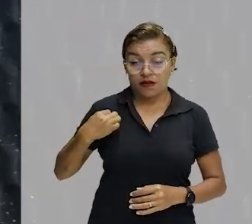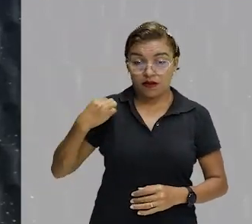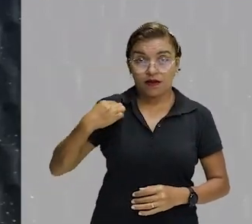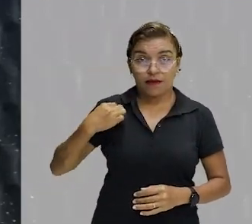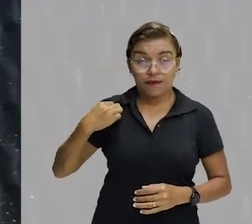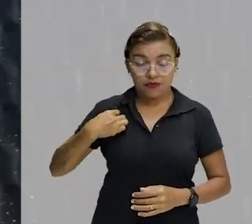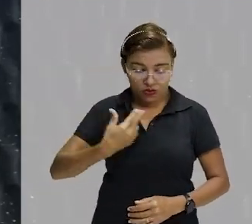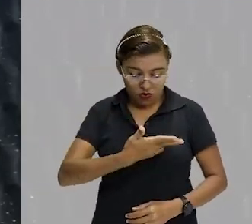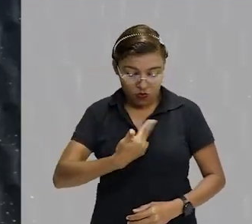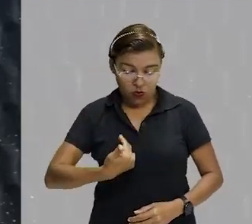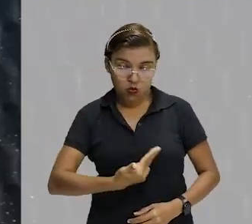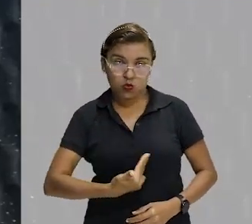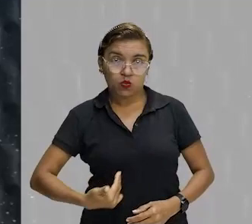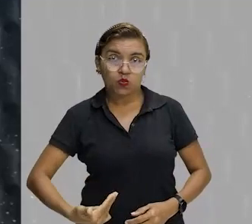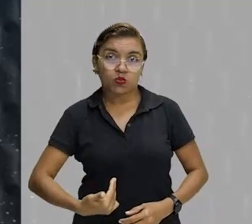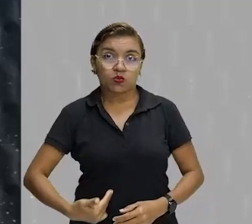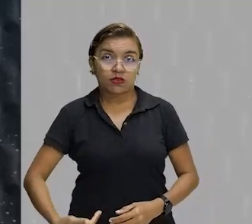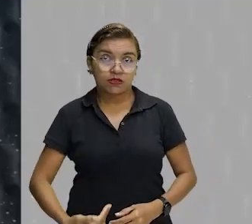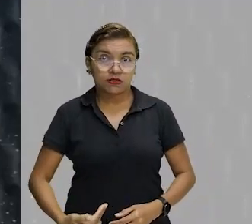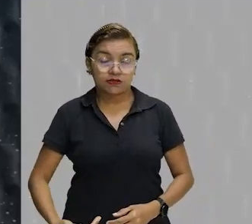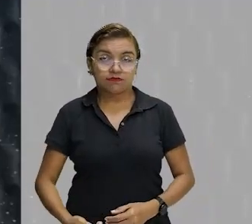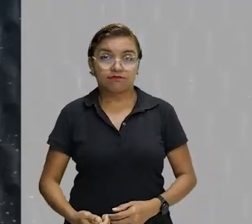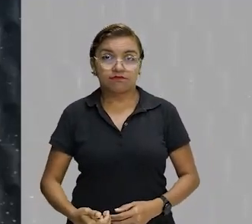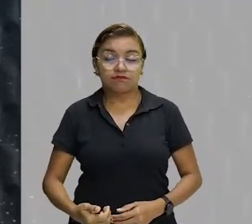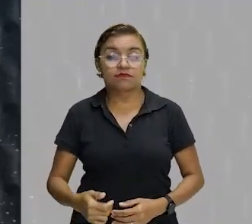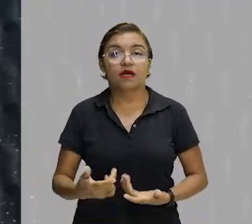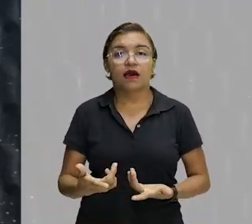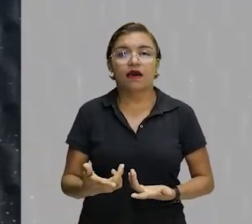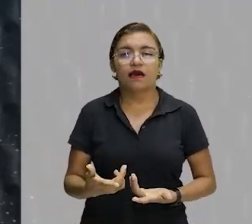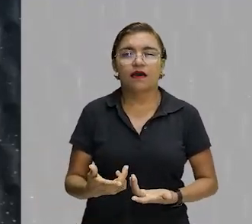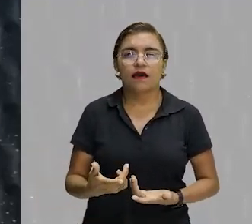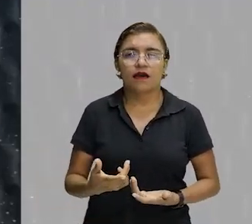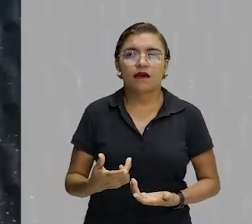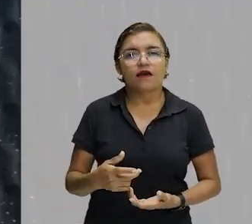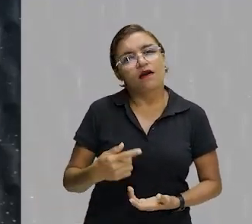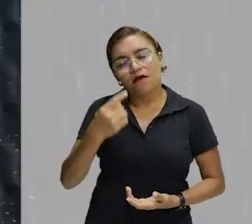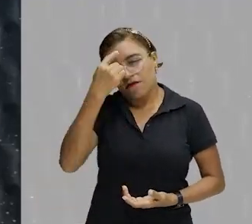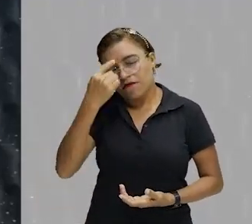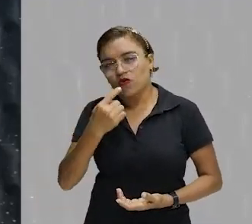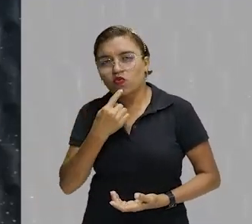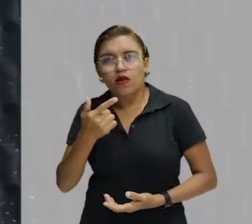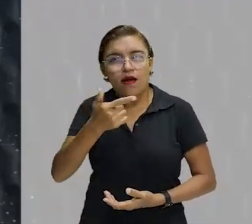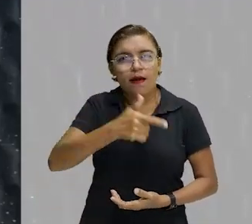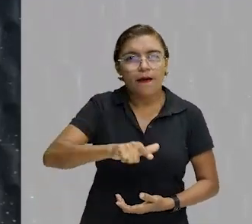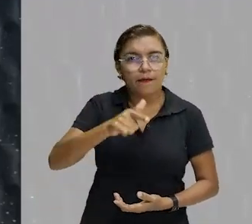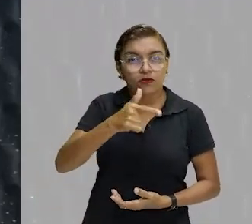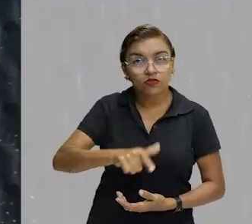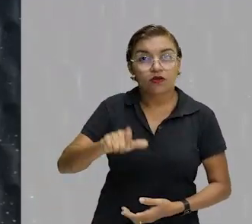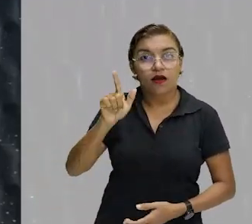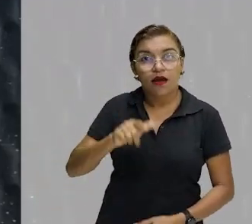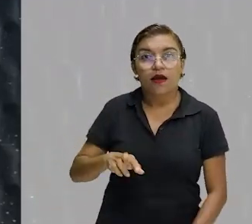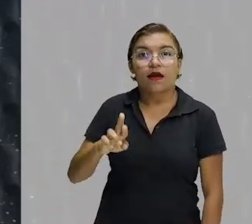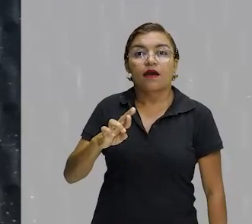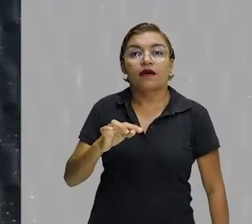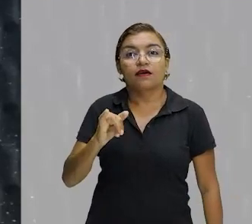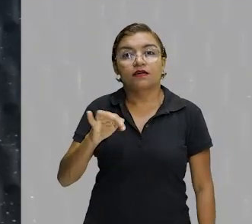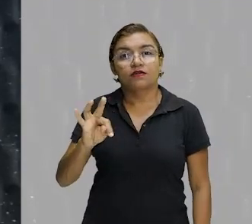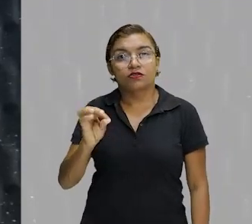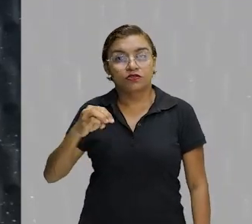desse personagem, eu tivesse uma camisa estampada, né, com as figuras que fossem se repetindo. Isso é ritmo. No